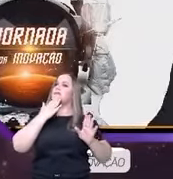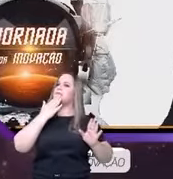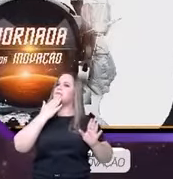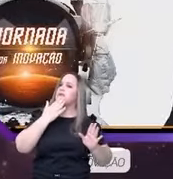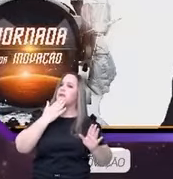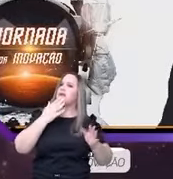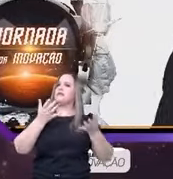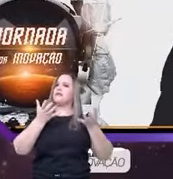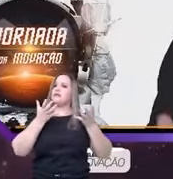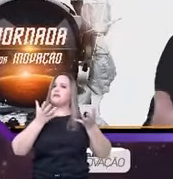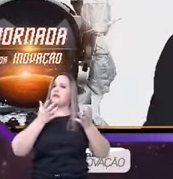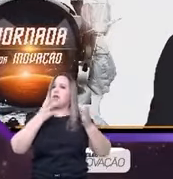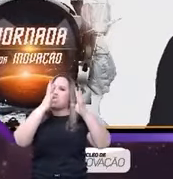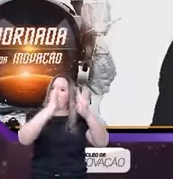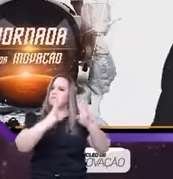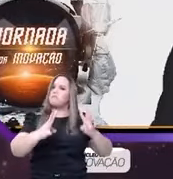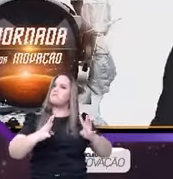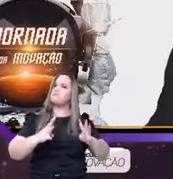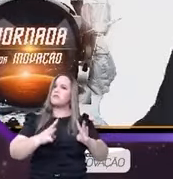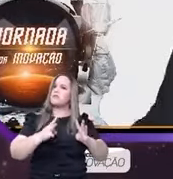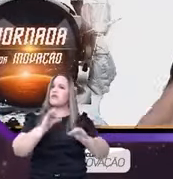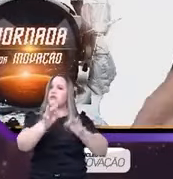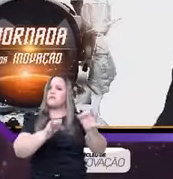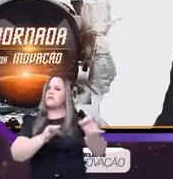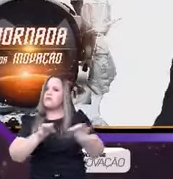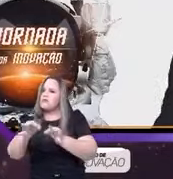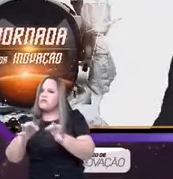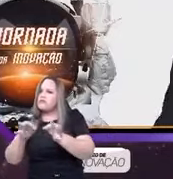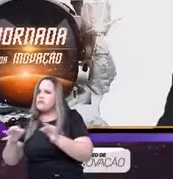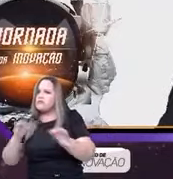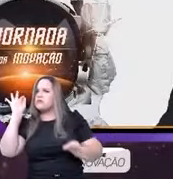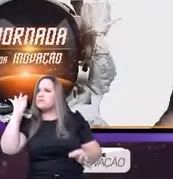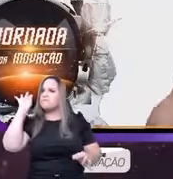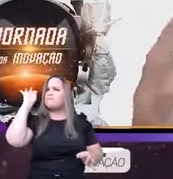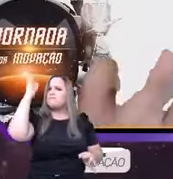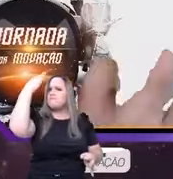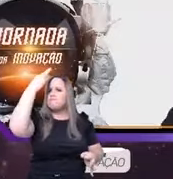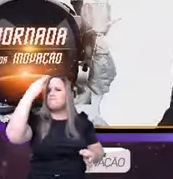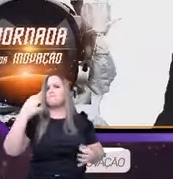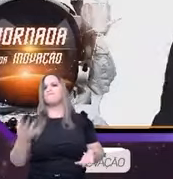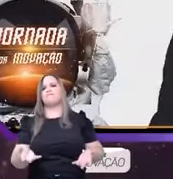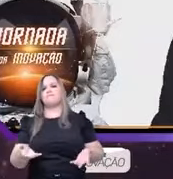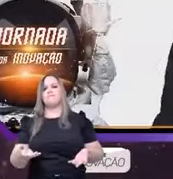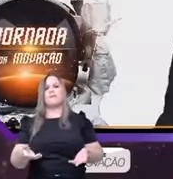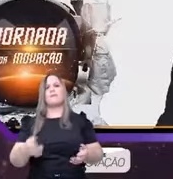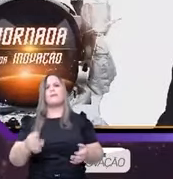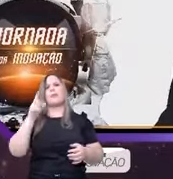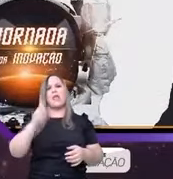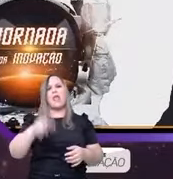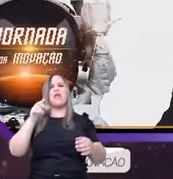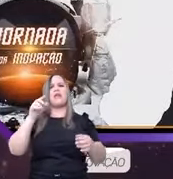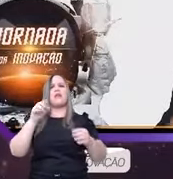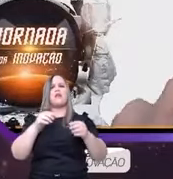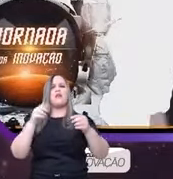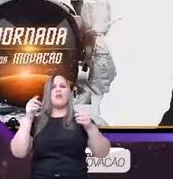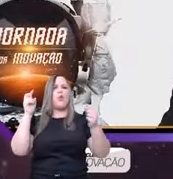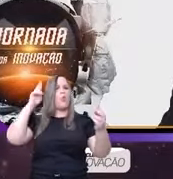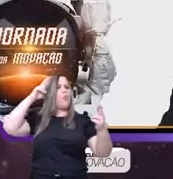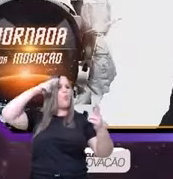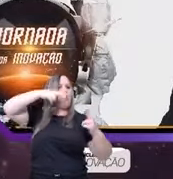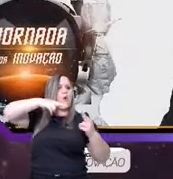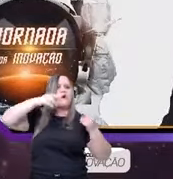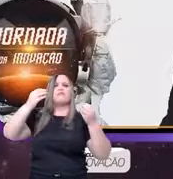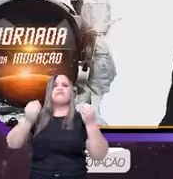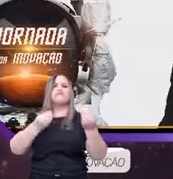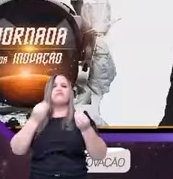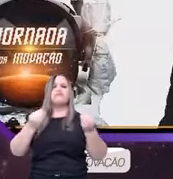a atenção para a questão das organizações ágeis. Do que nós estamos falando? É uma agilidade em função do quê? É uma agilidade em